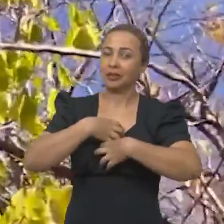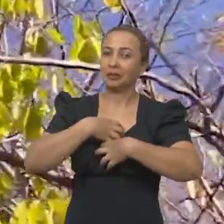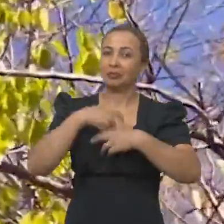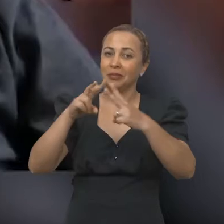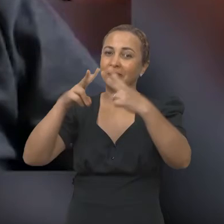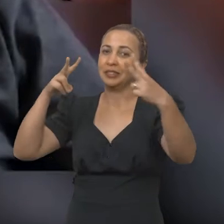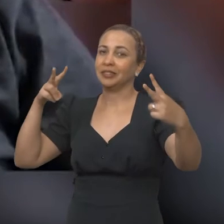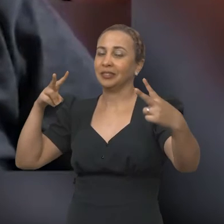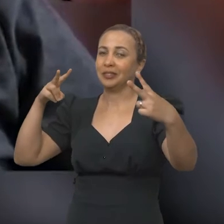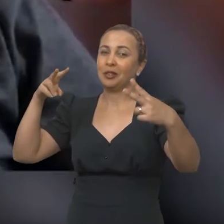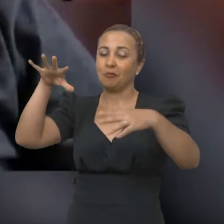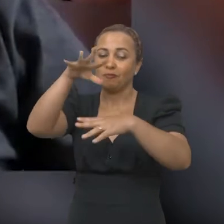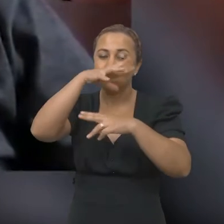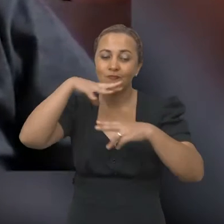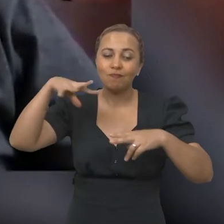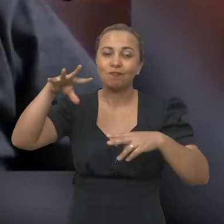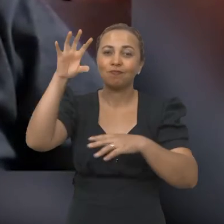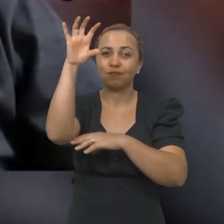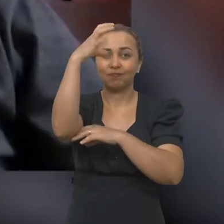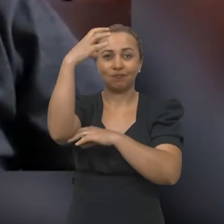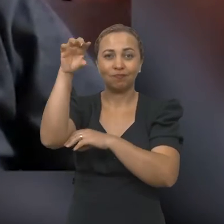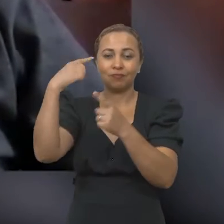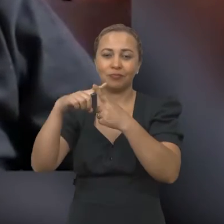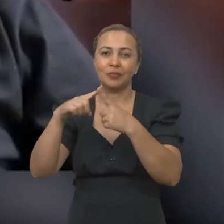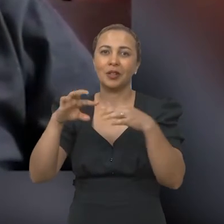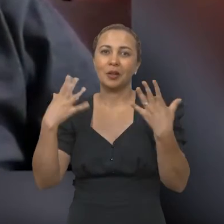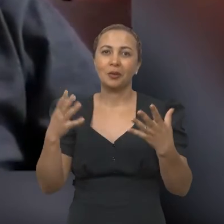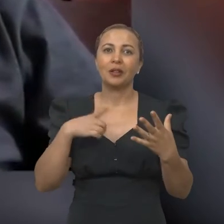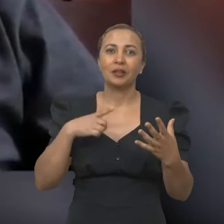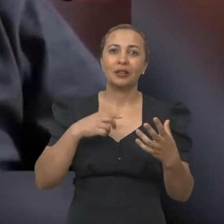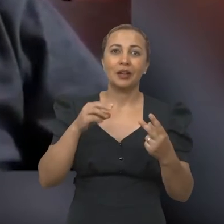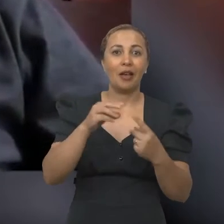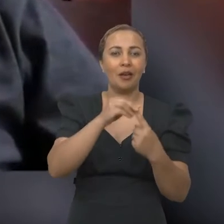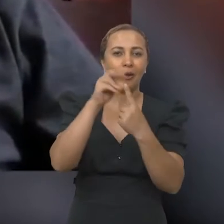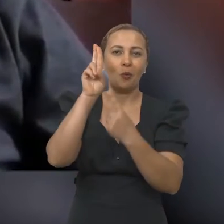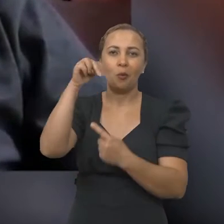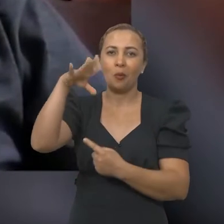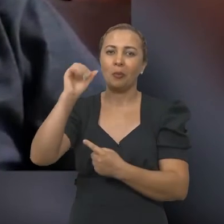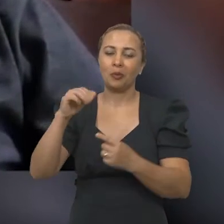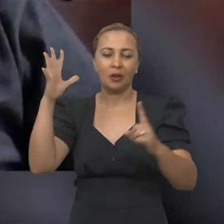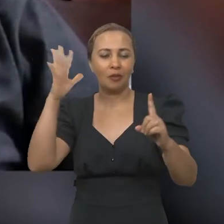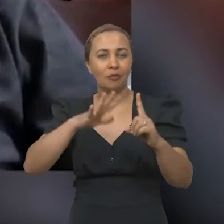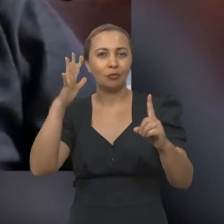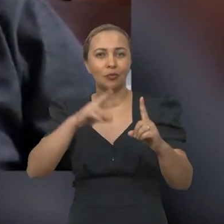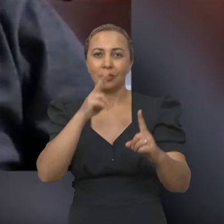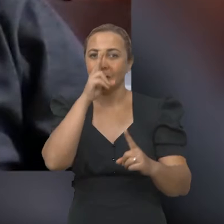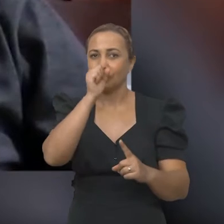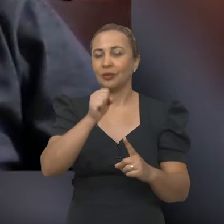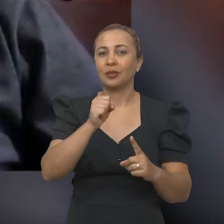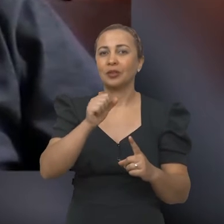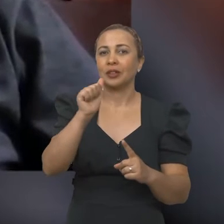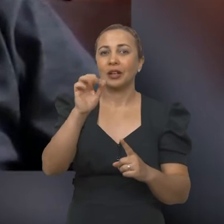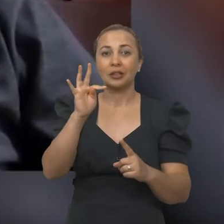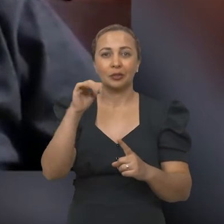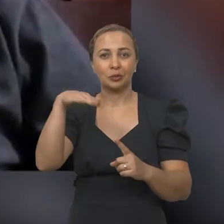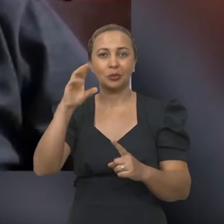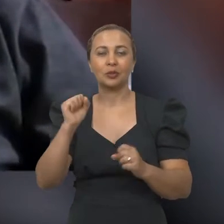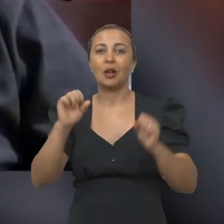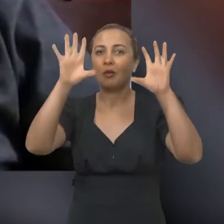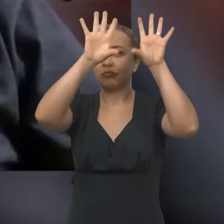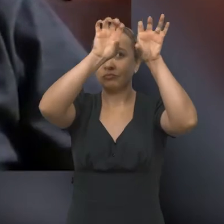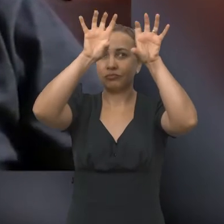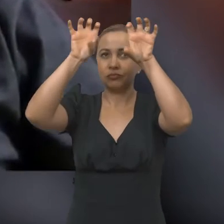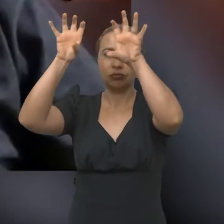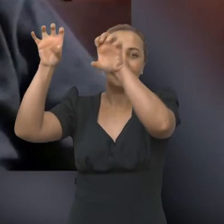sensoramento remoto é muito difícil, pois nos períodos úmidos a gente tem forte influência dos fatores atmosféricos,